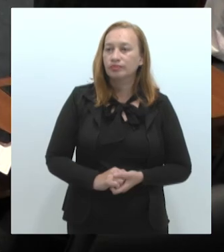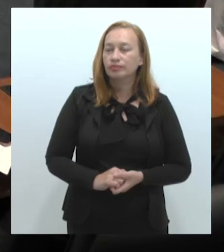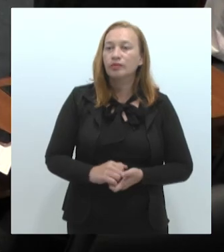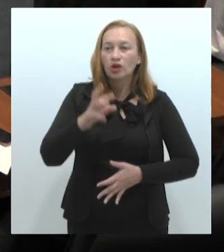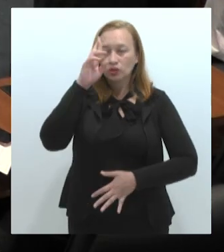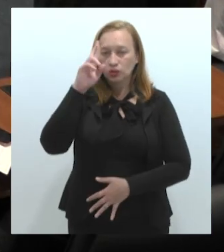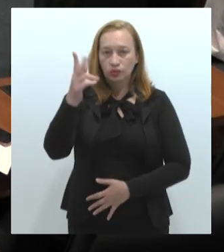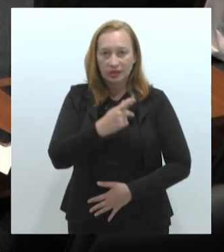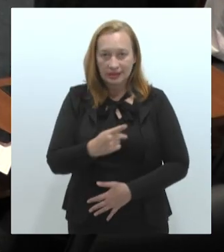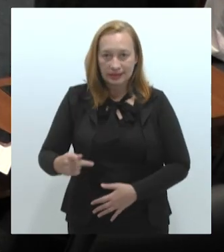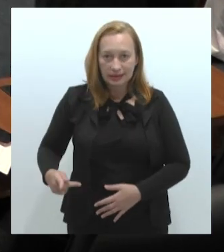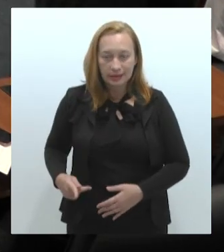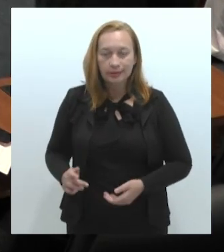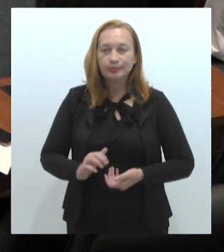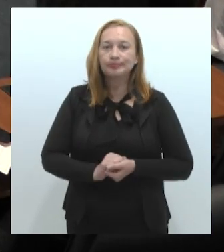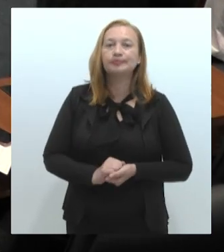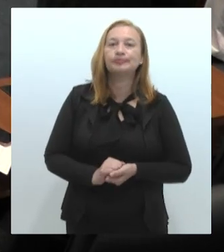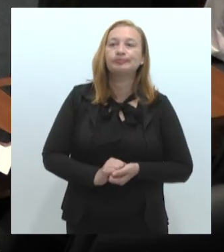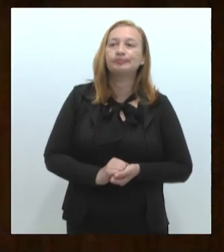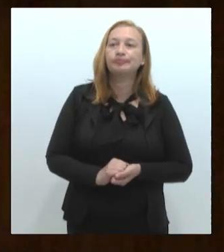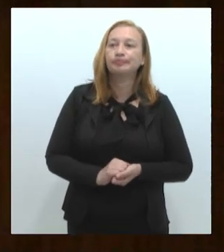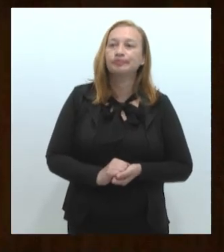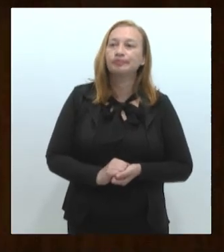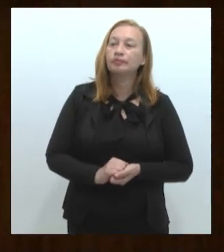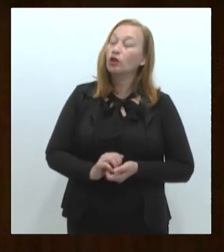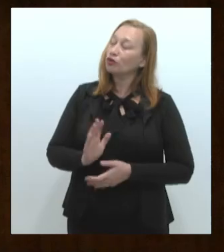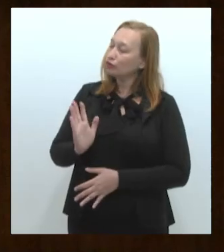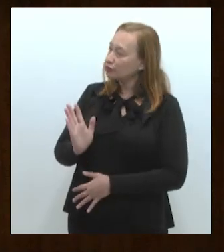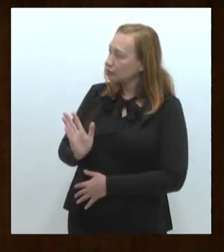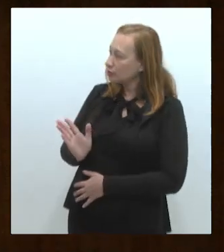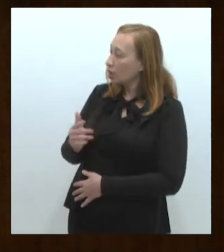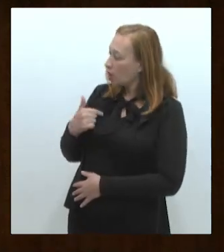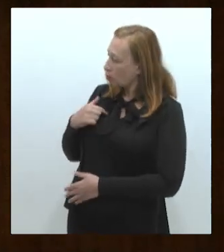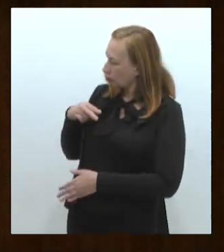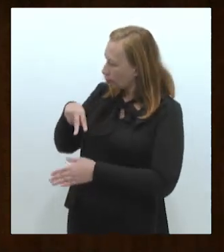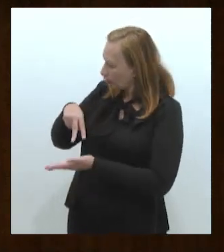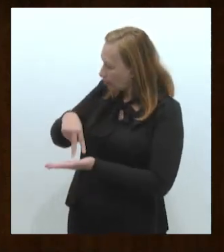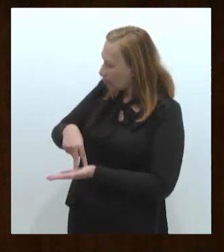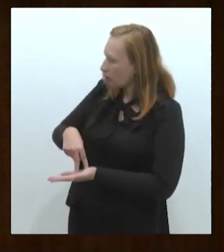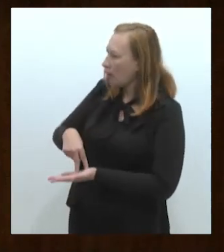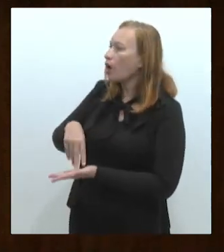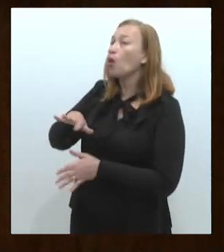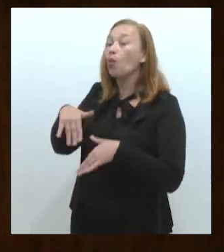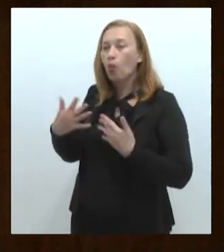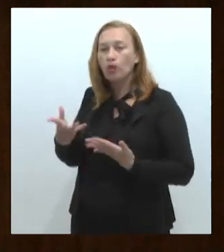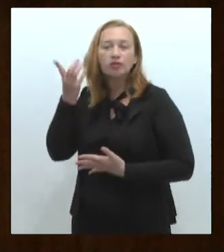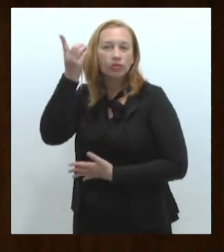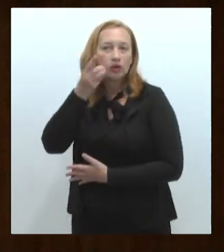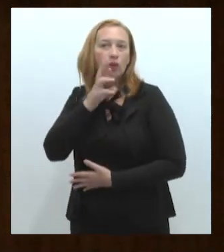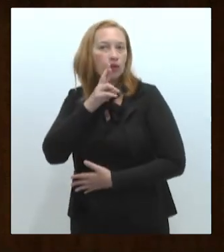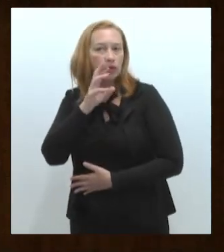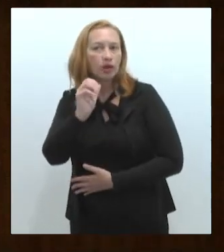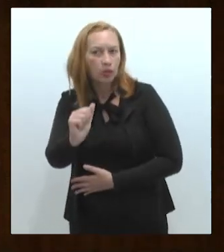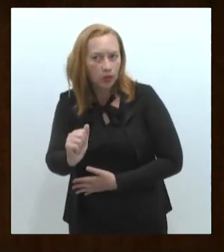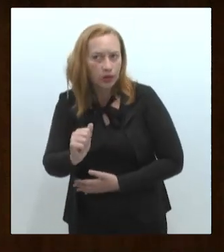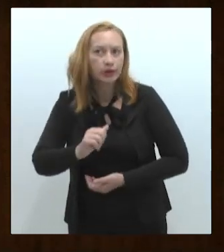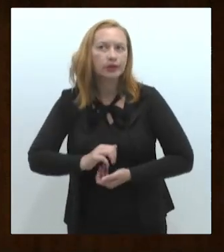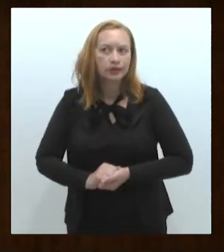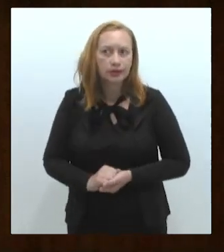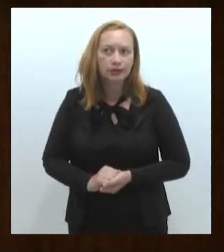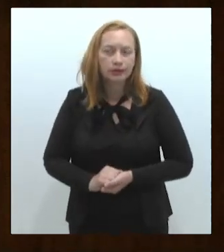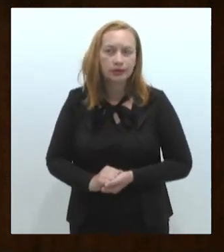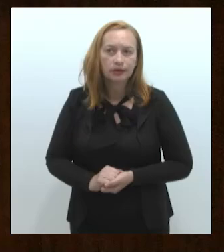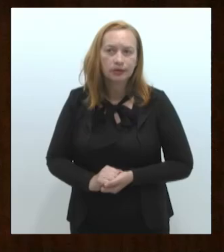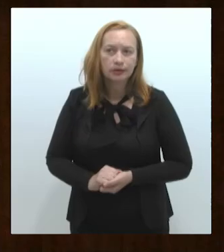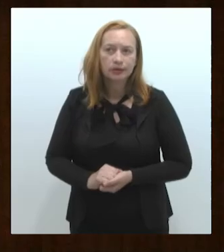Senhor presidente, eu tinha até ficado em pé quando o deputado Amorim foi dar o parecer para